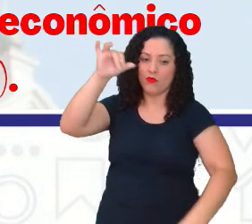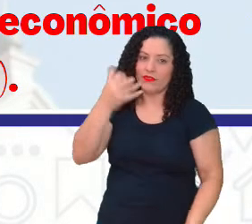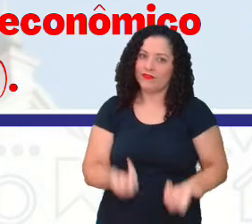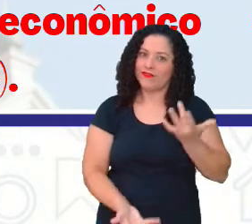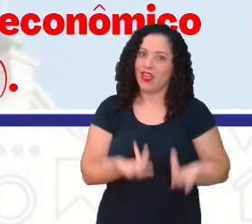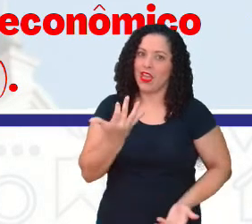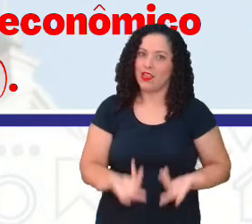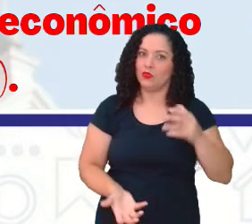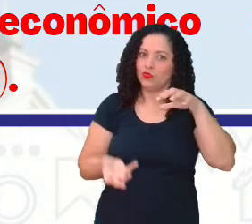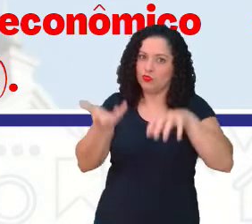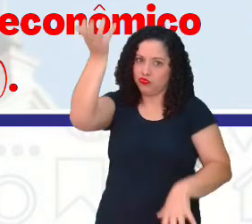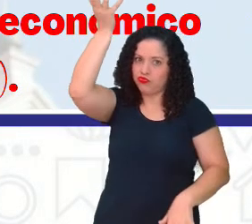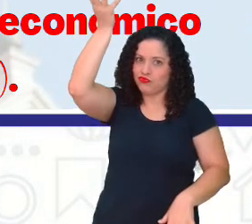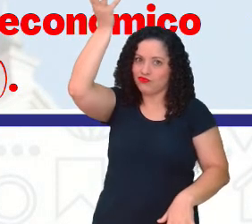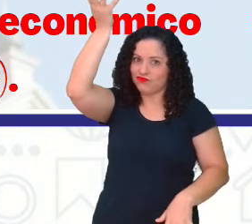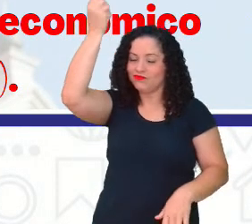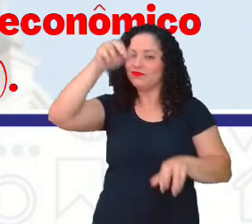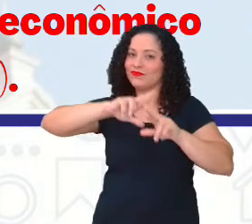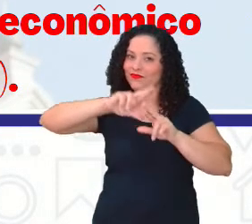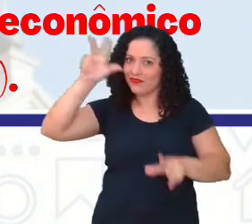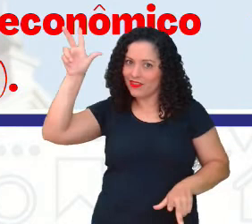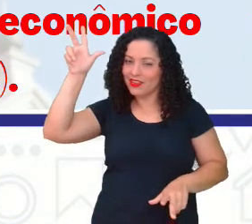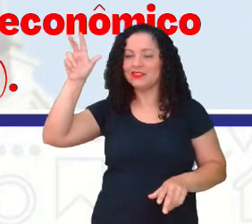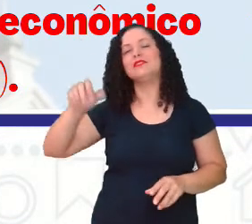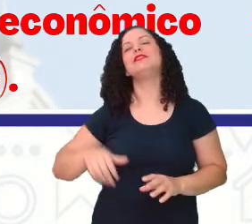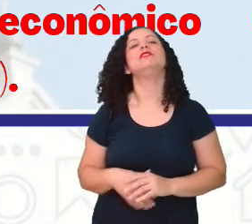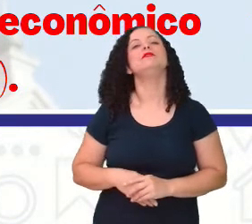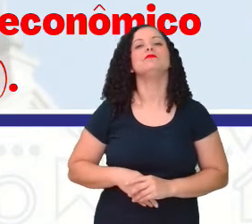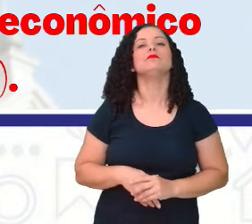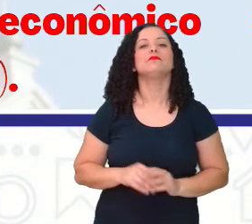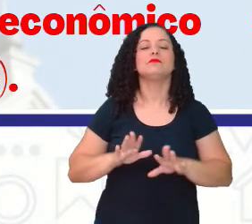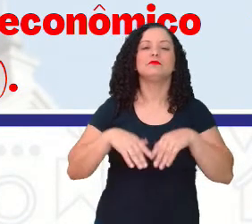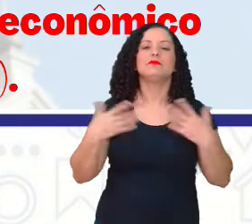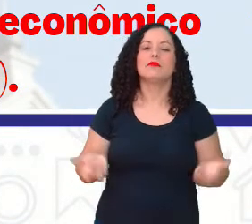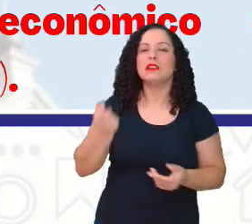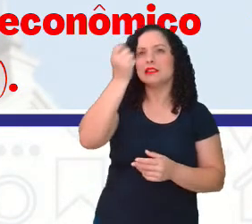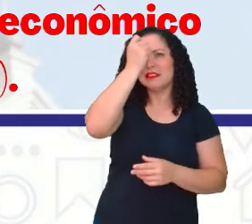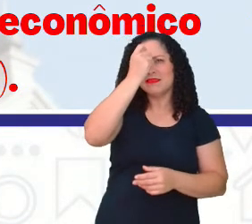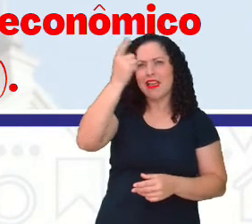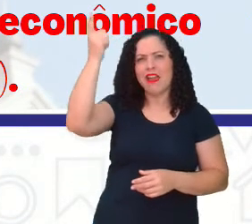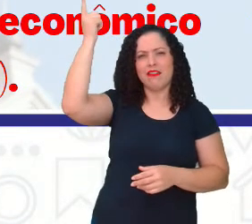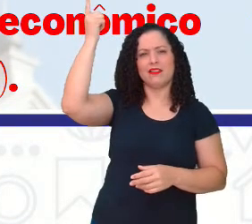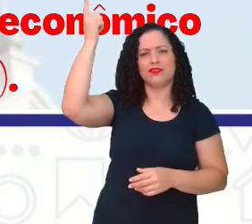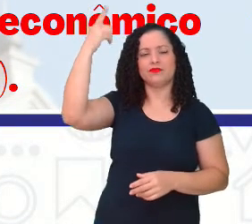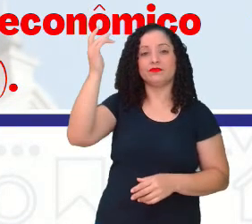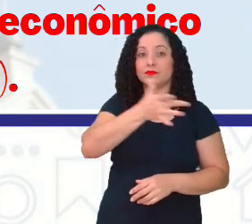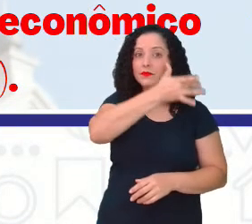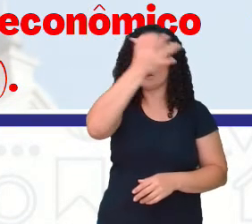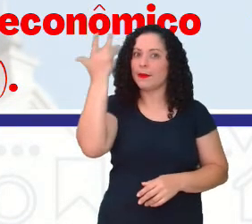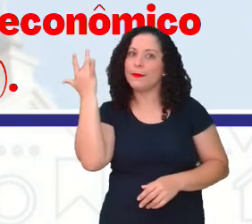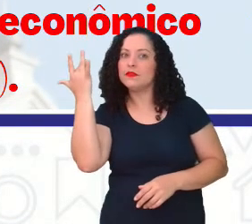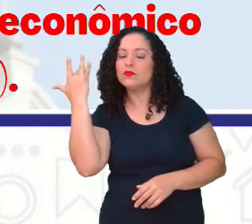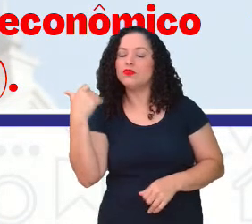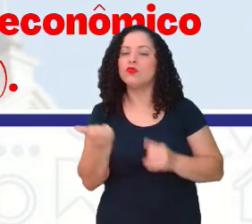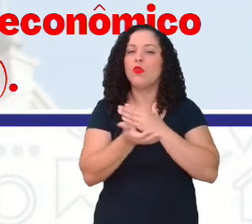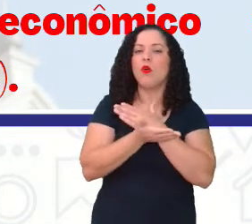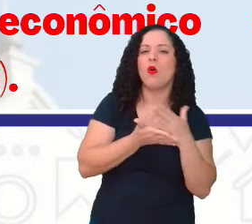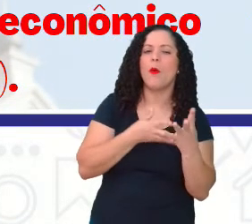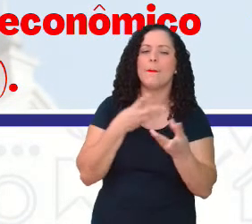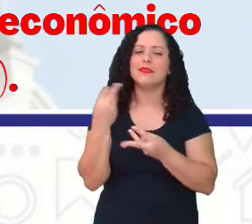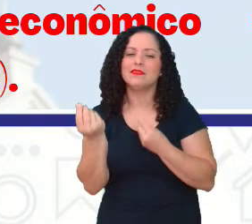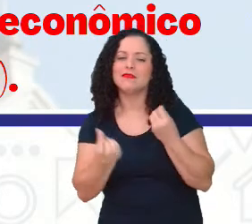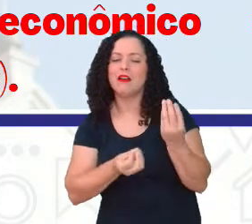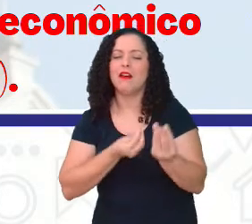do inferno, né? Então, nesse sentido, a partir das ideias de predestinação, as pessoas começaram a